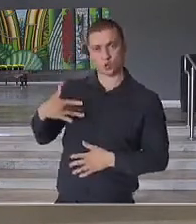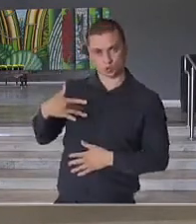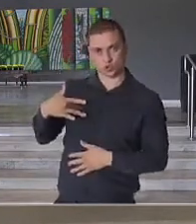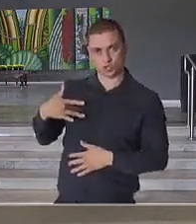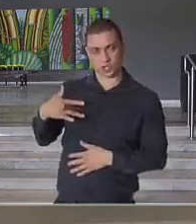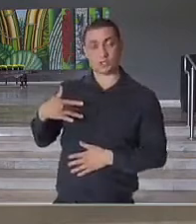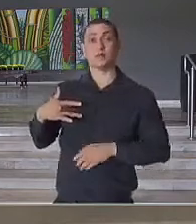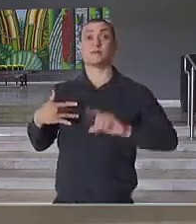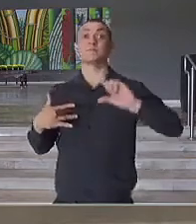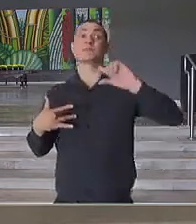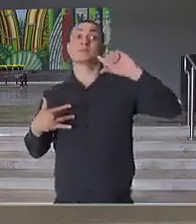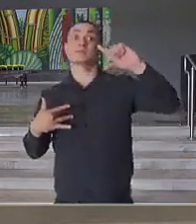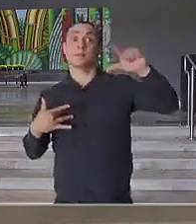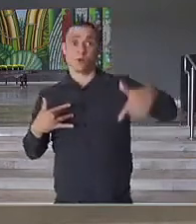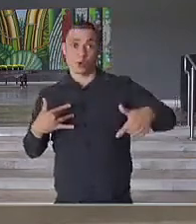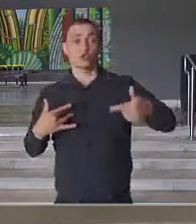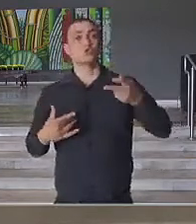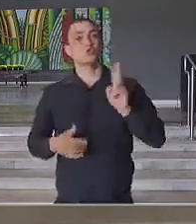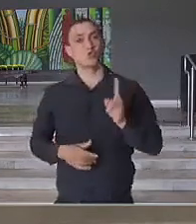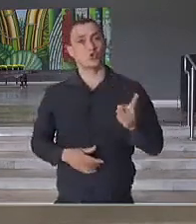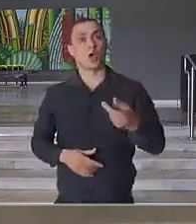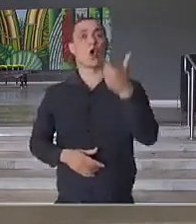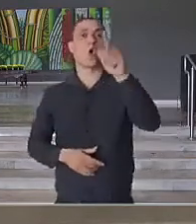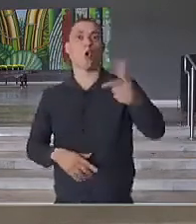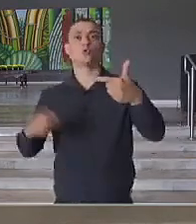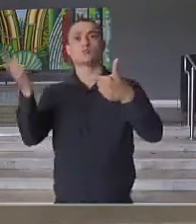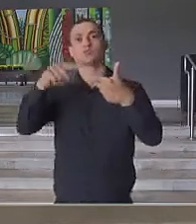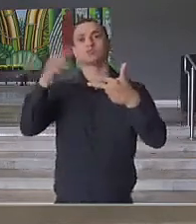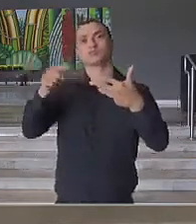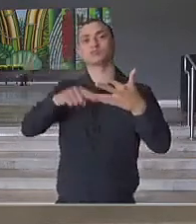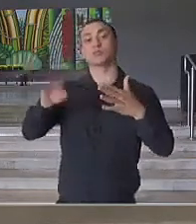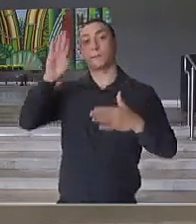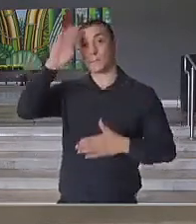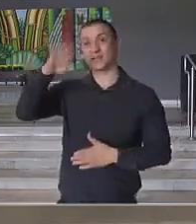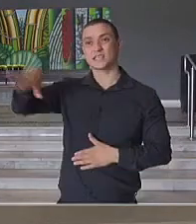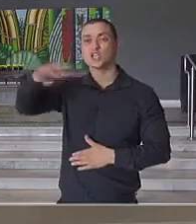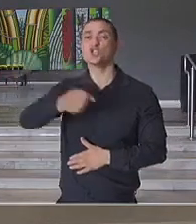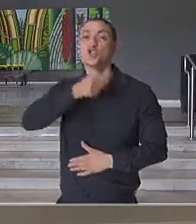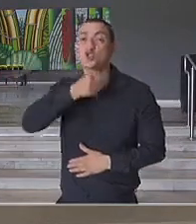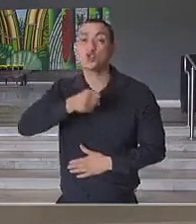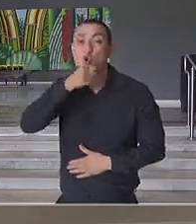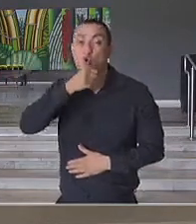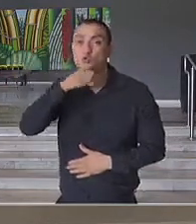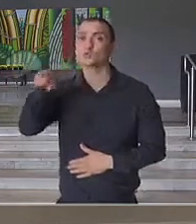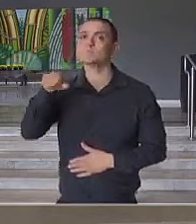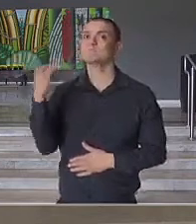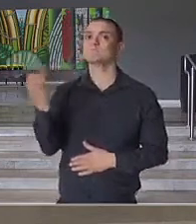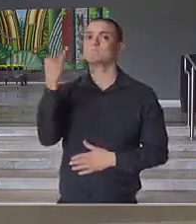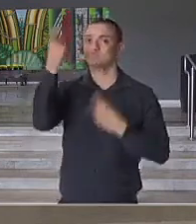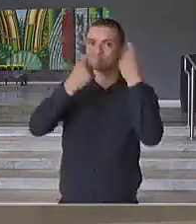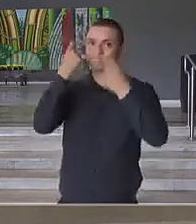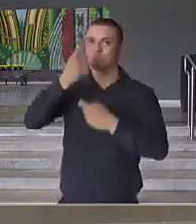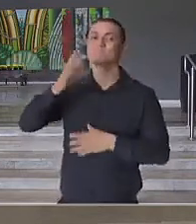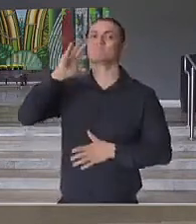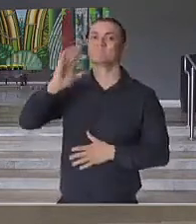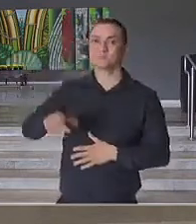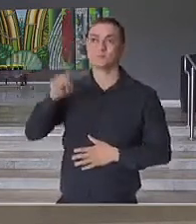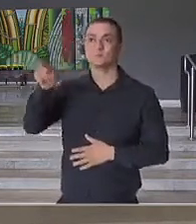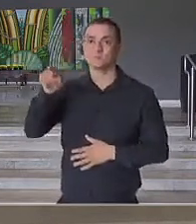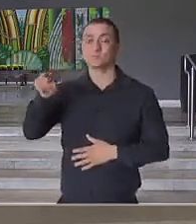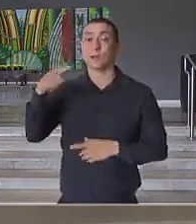assim continuarmos para outras fases, especialmente os idosos, que para nós é uma grande preocupação, porque